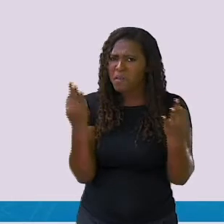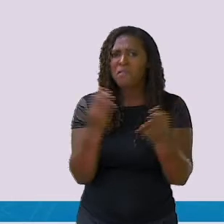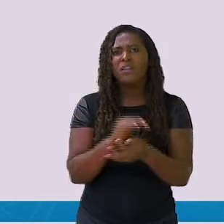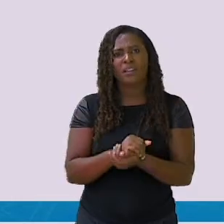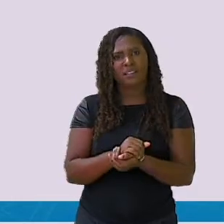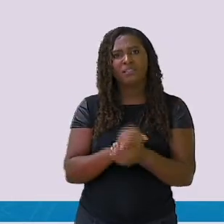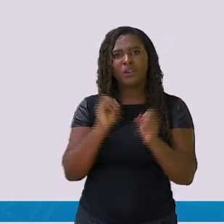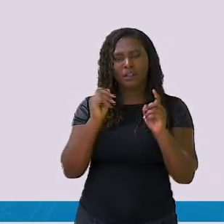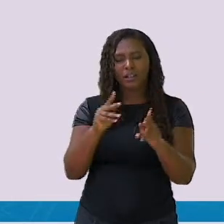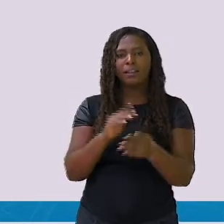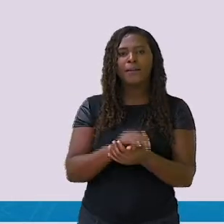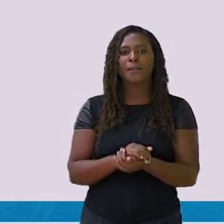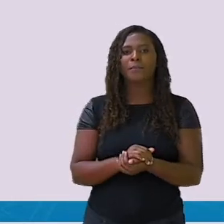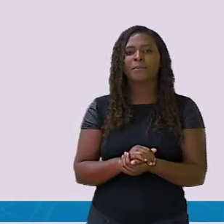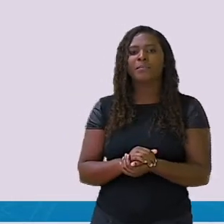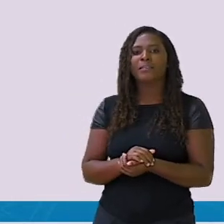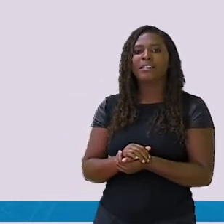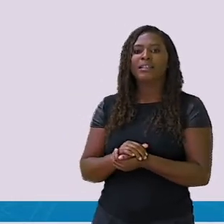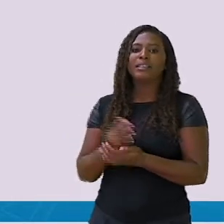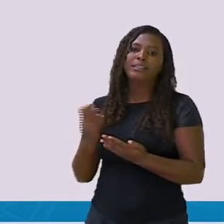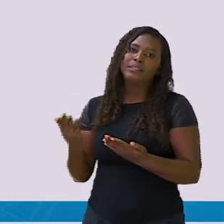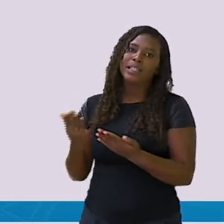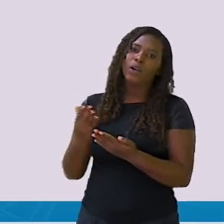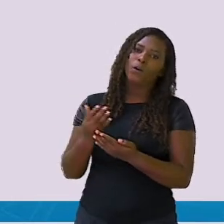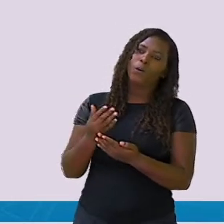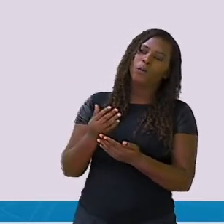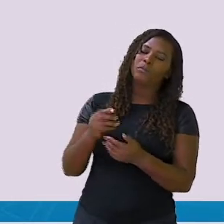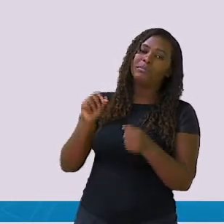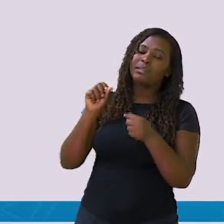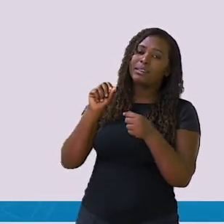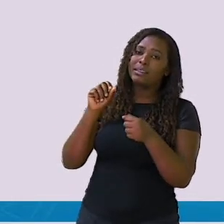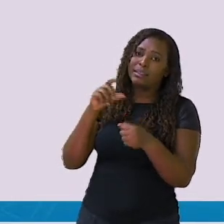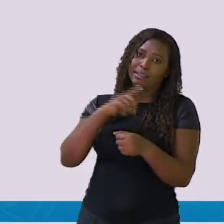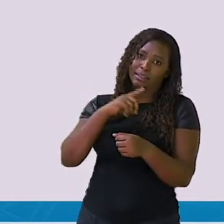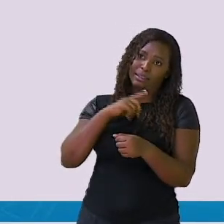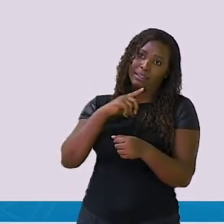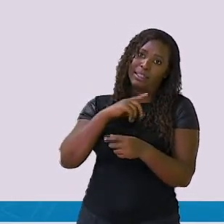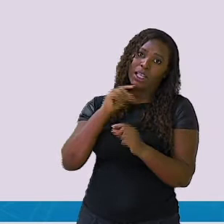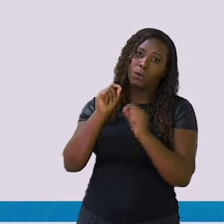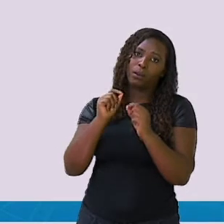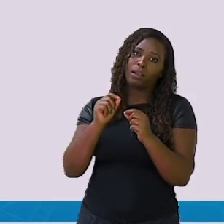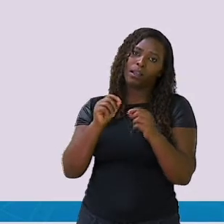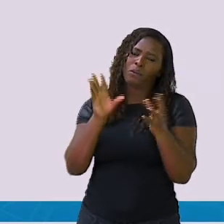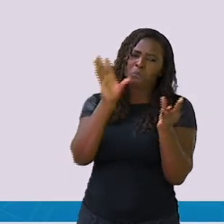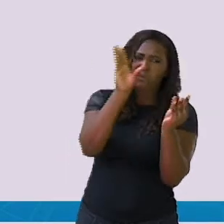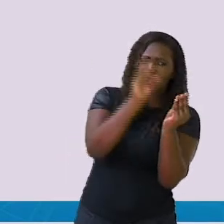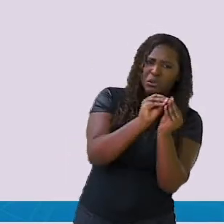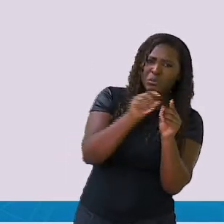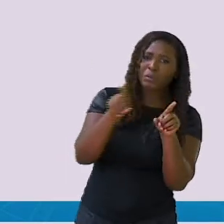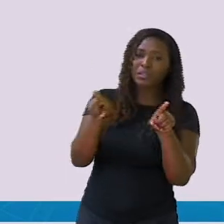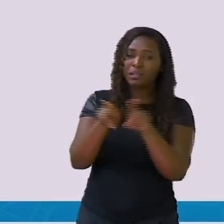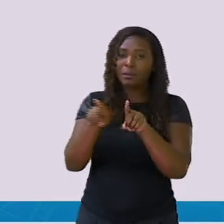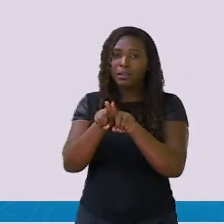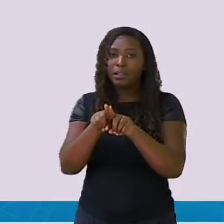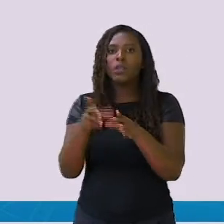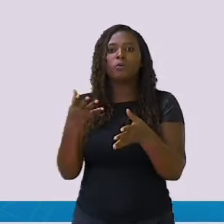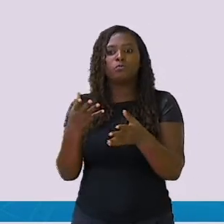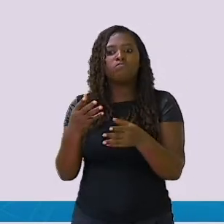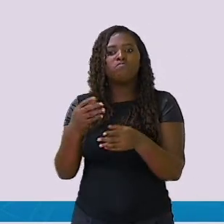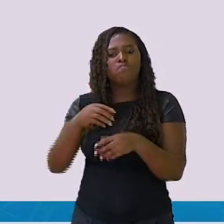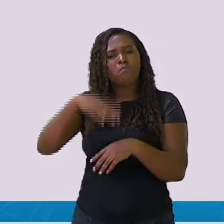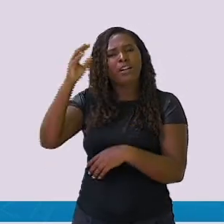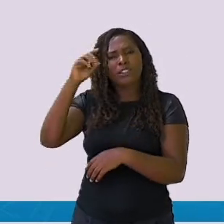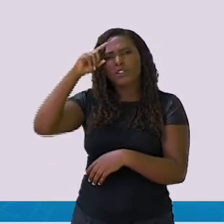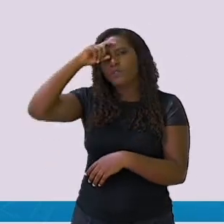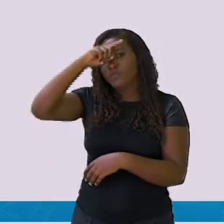A gente tem um mapa mental bem resumido e a gente tem também mapa mental muito bem elaborado. Isso não quer dizer